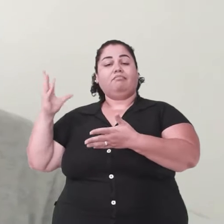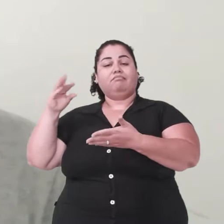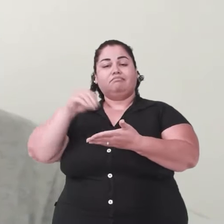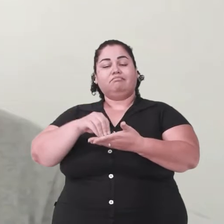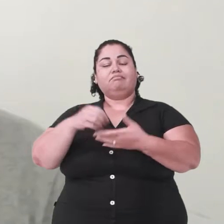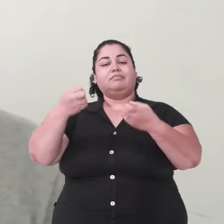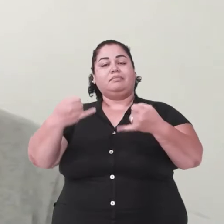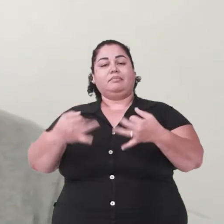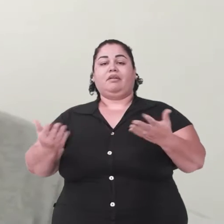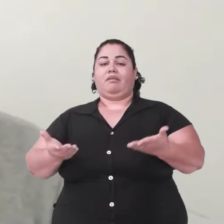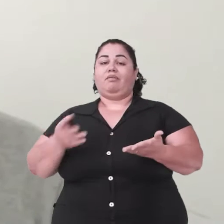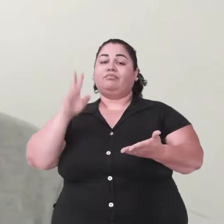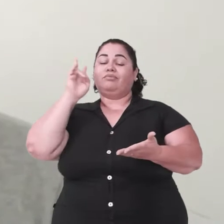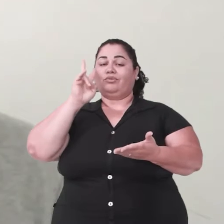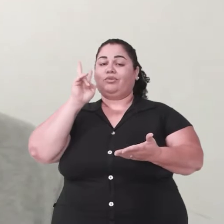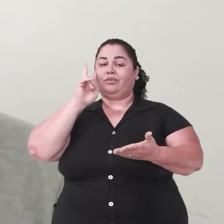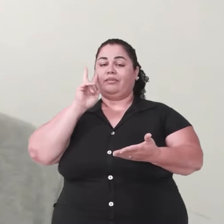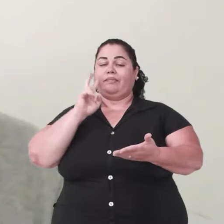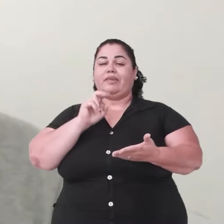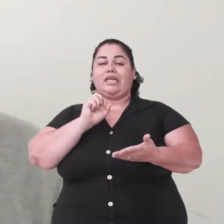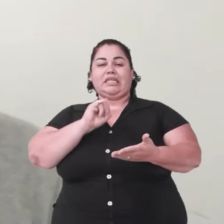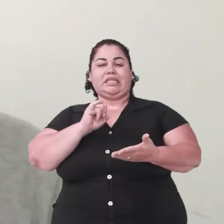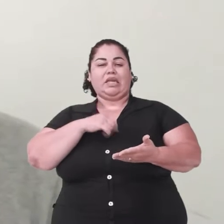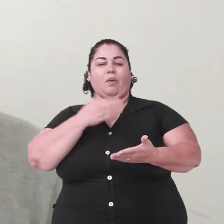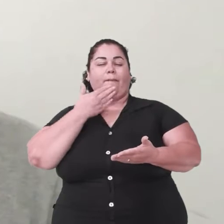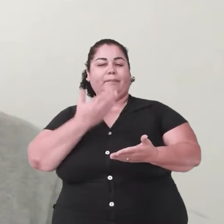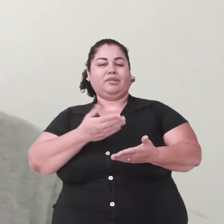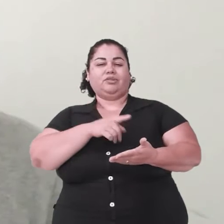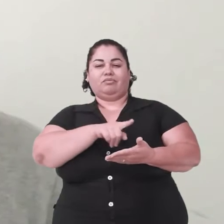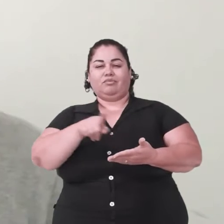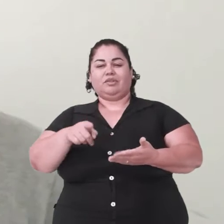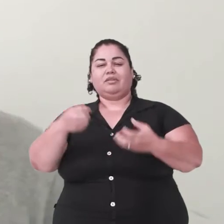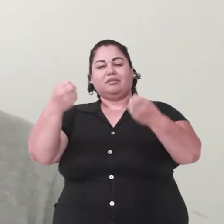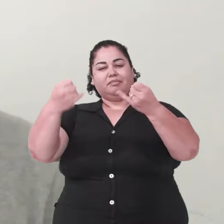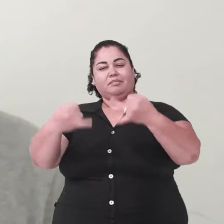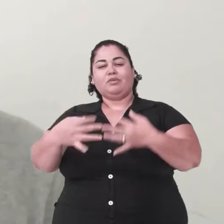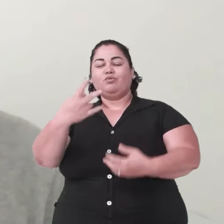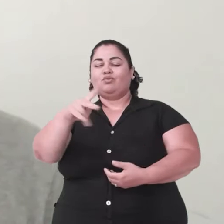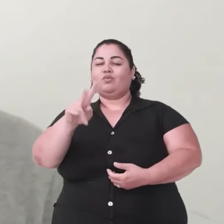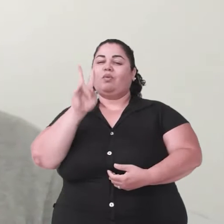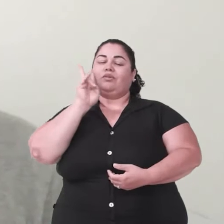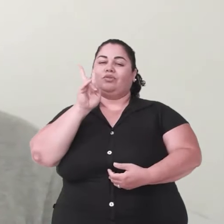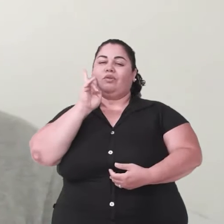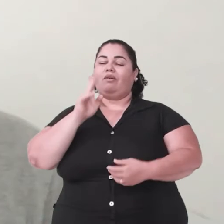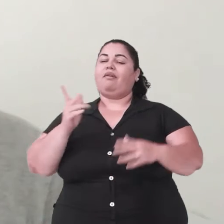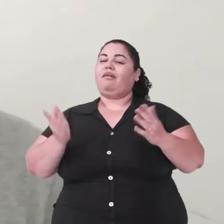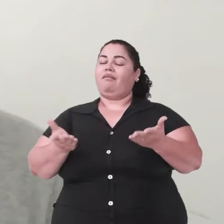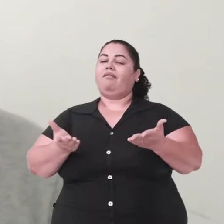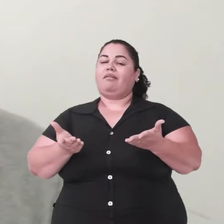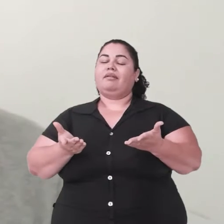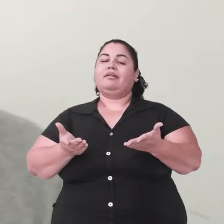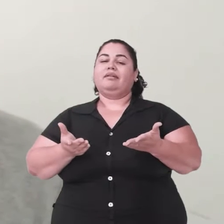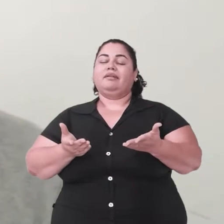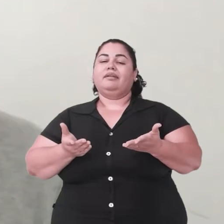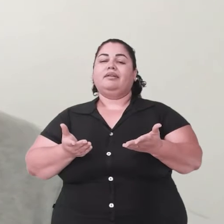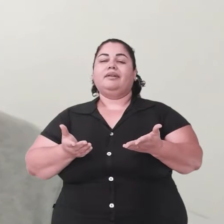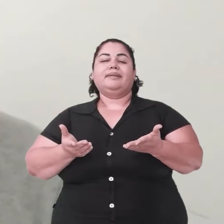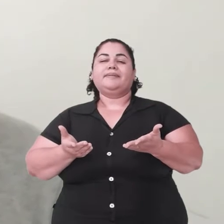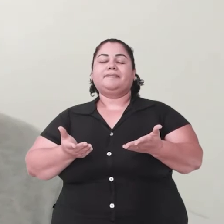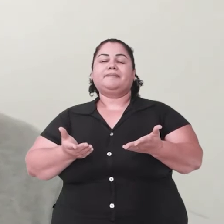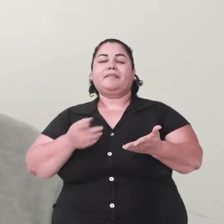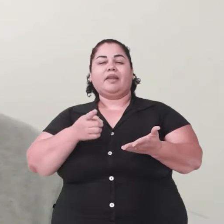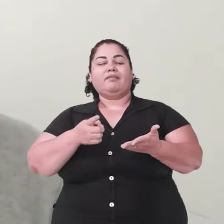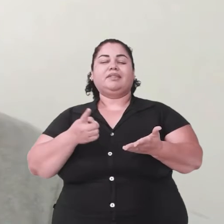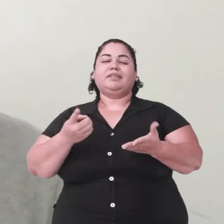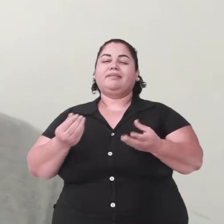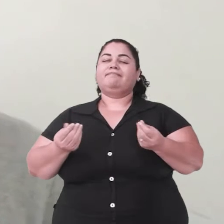uma história. Se eu pedir para você contar a sua história agora, né,